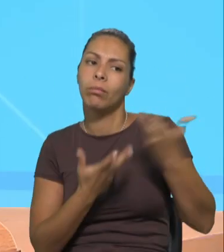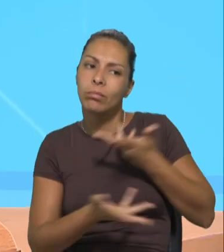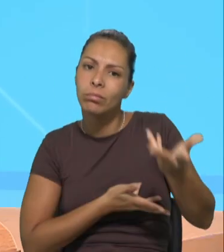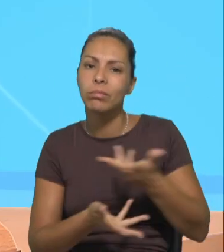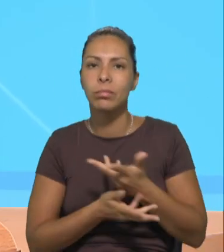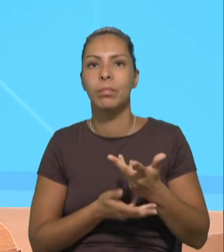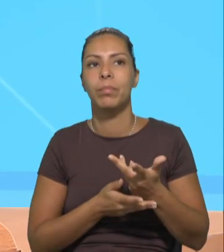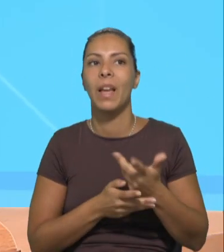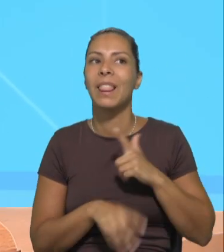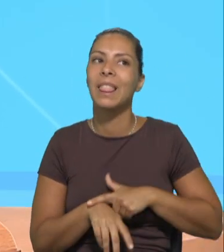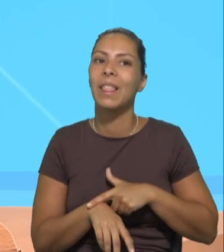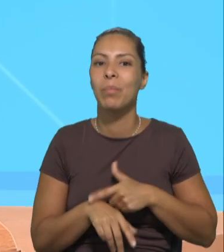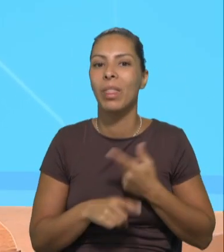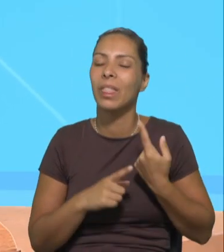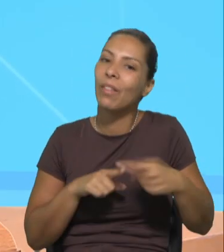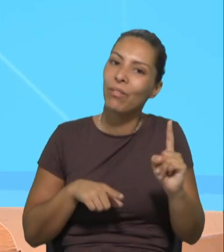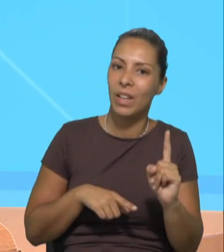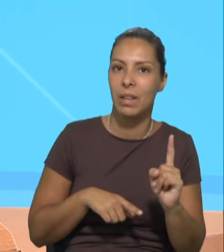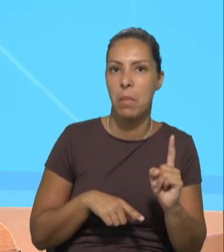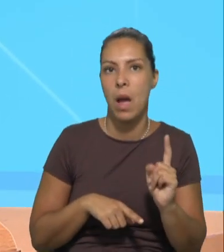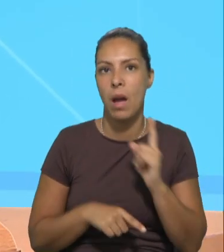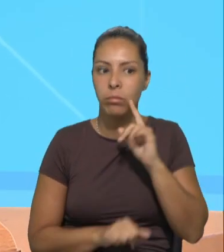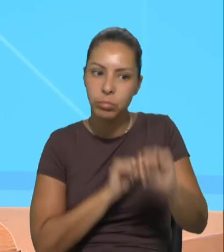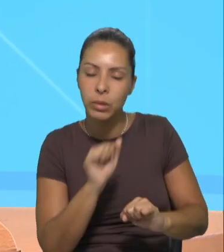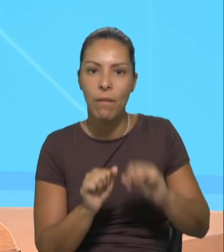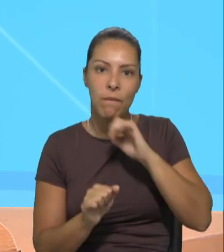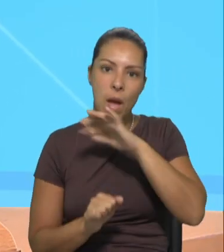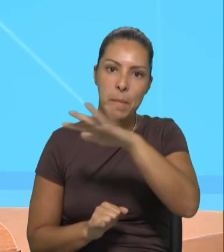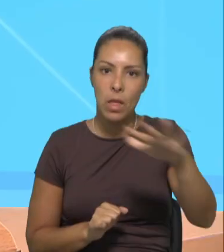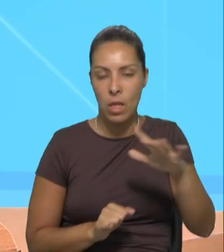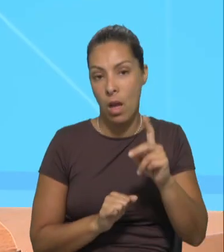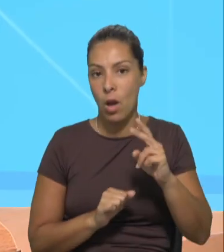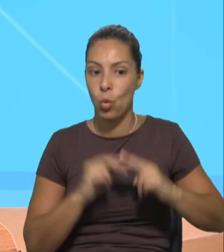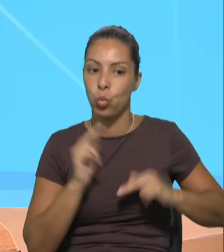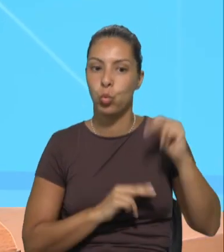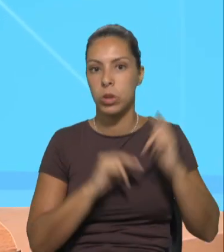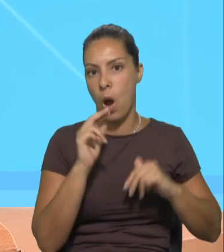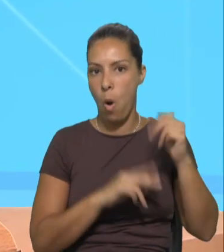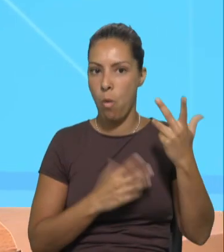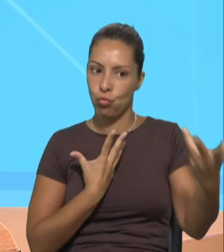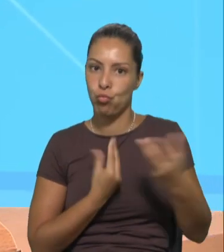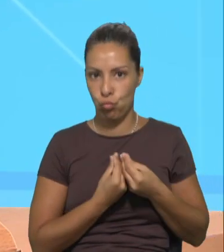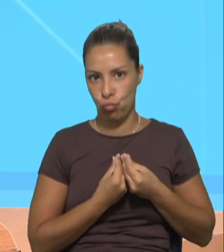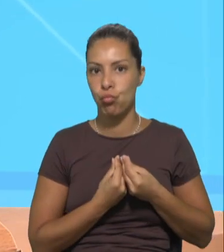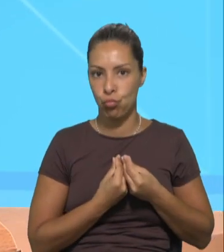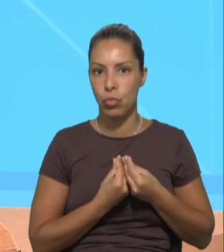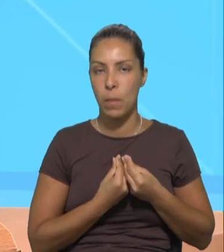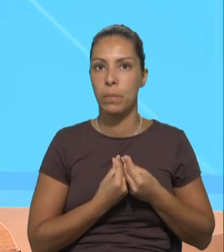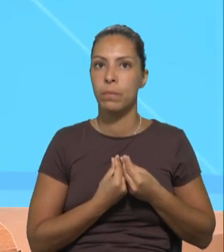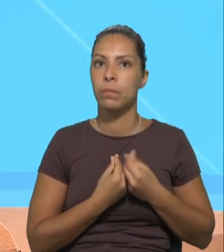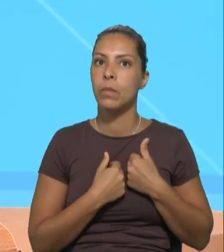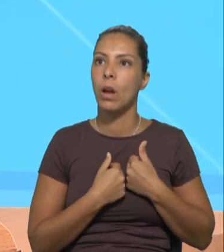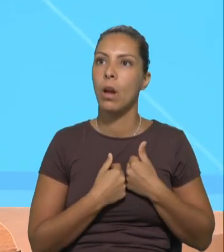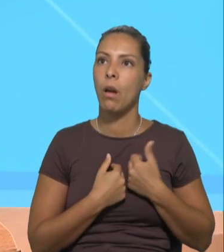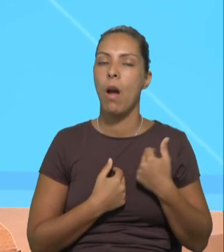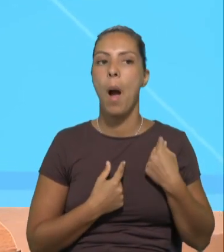parece importante. No fundo, a experiência de ser família é a construção de algo em comum. No dia-a-dia, quando eles são mais pequenos